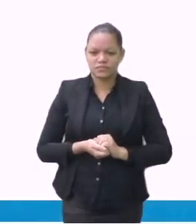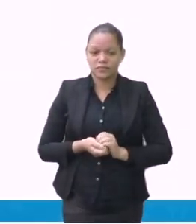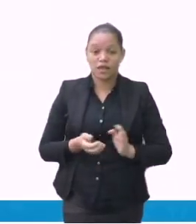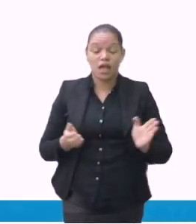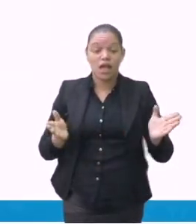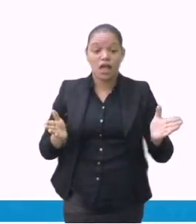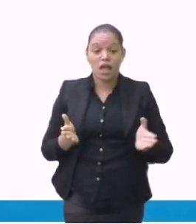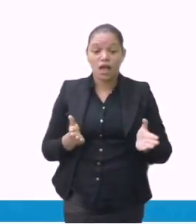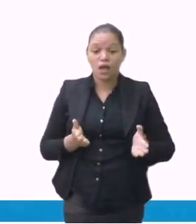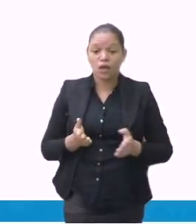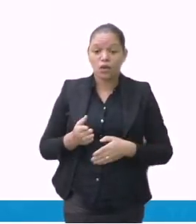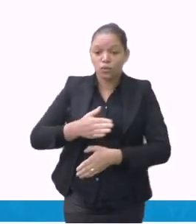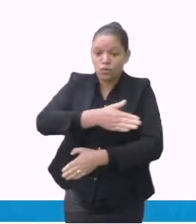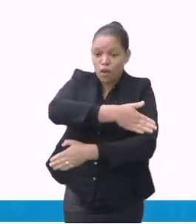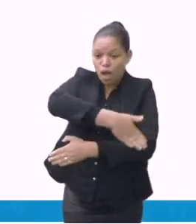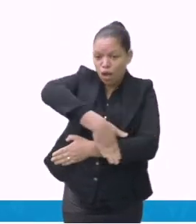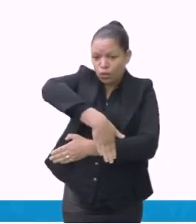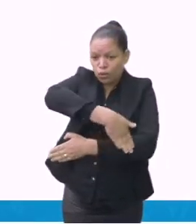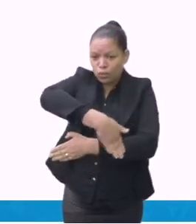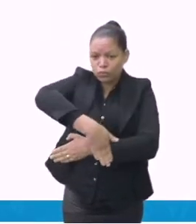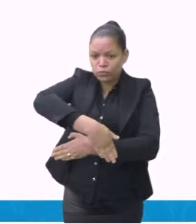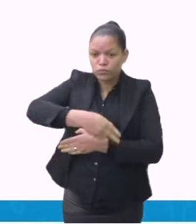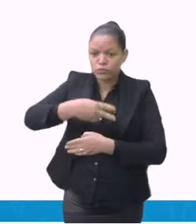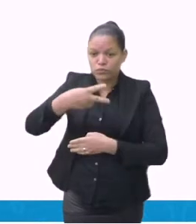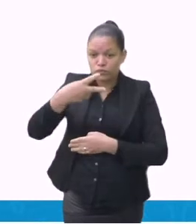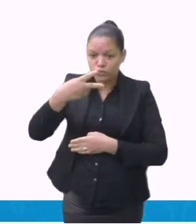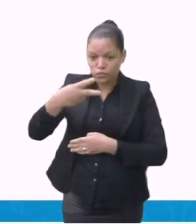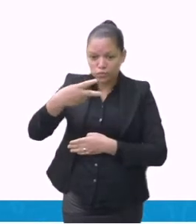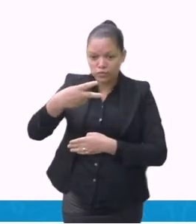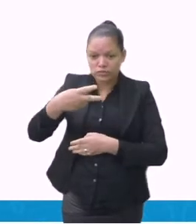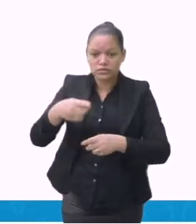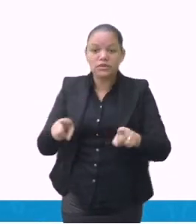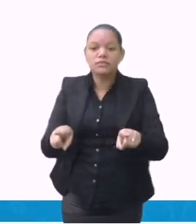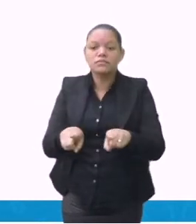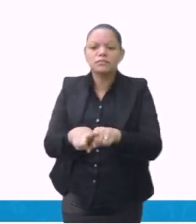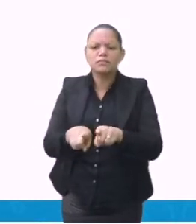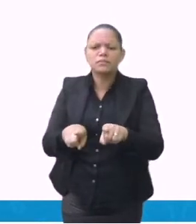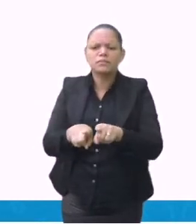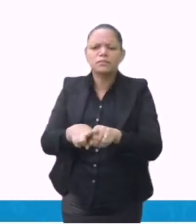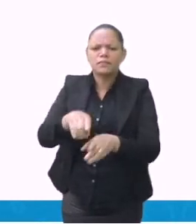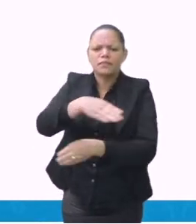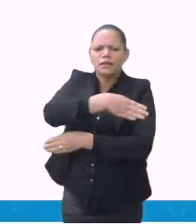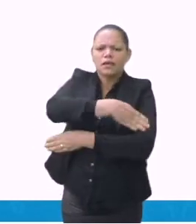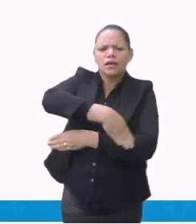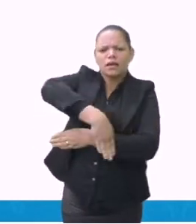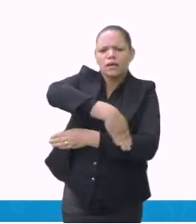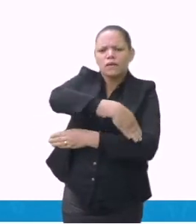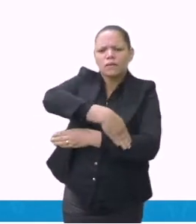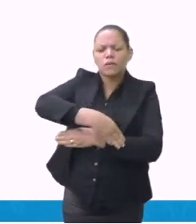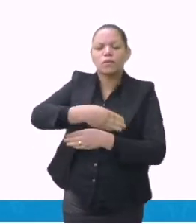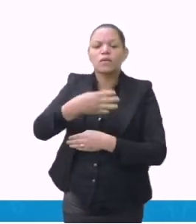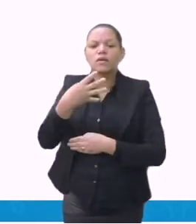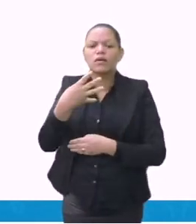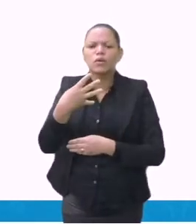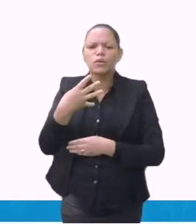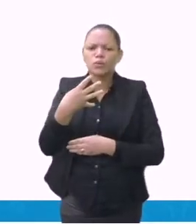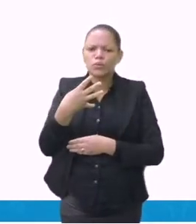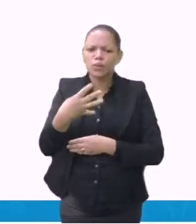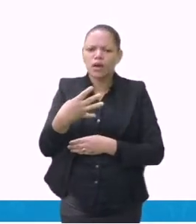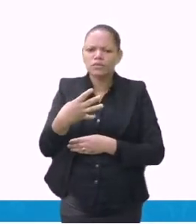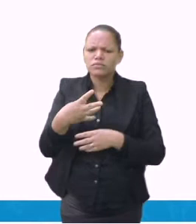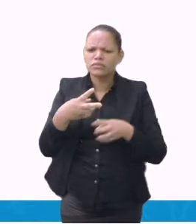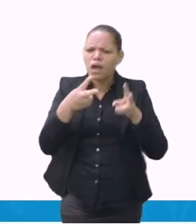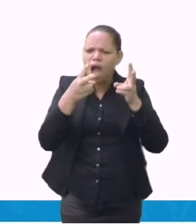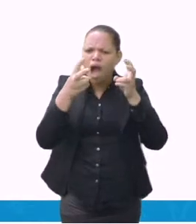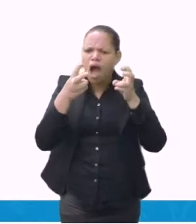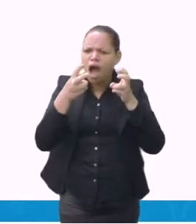Rua 2 e Rua 4. Vamos apagar isso aqui para não confundir. Rua 2 e Rua 4.